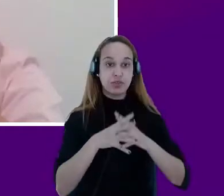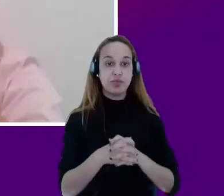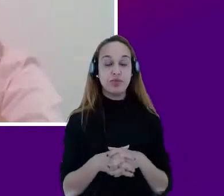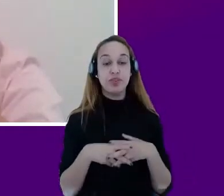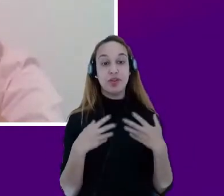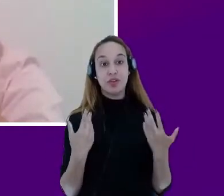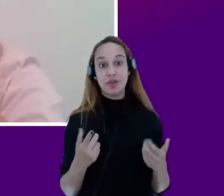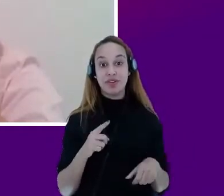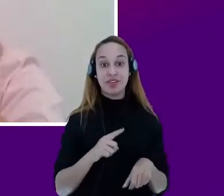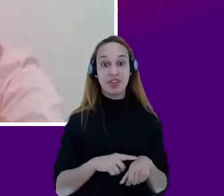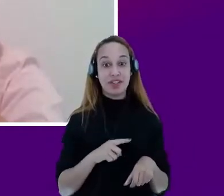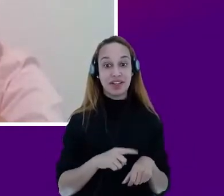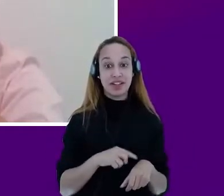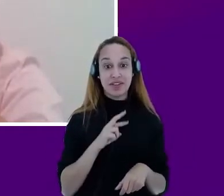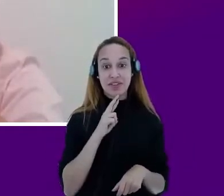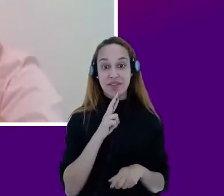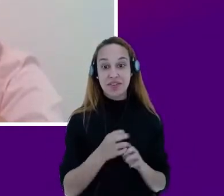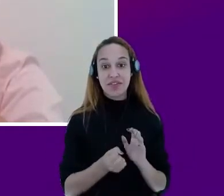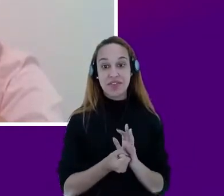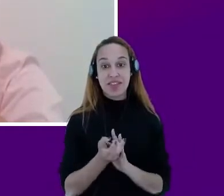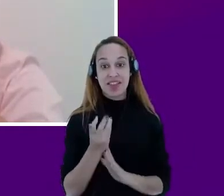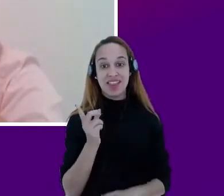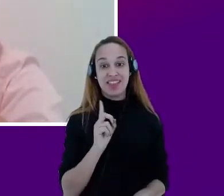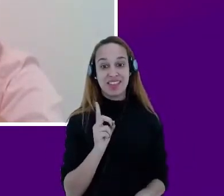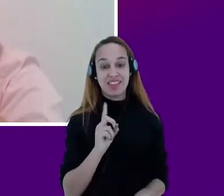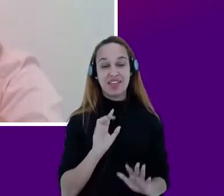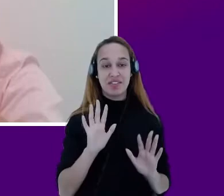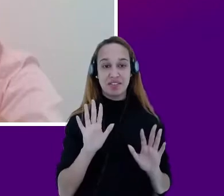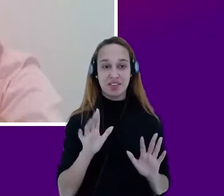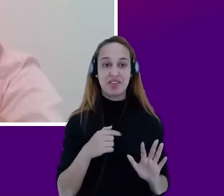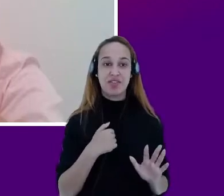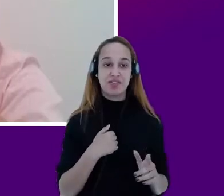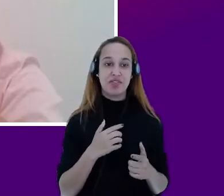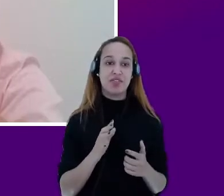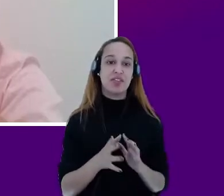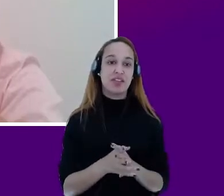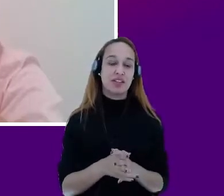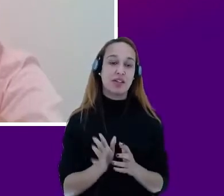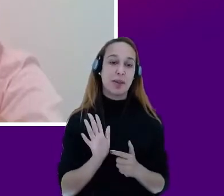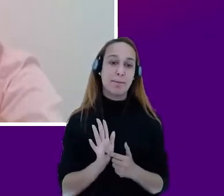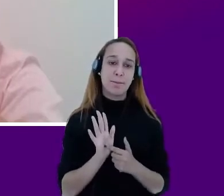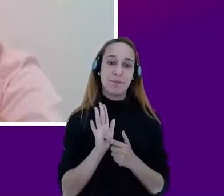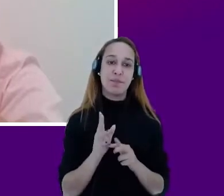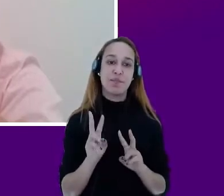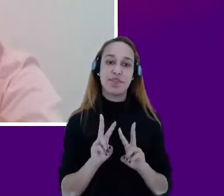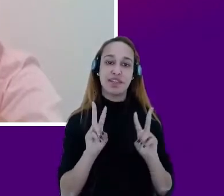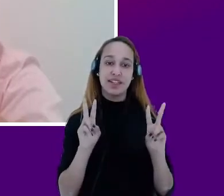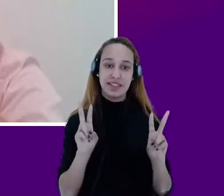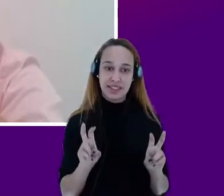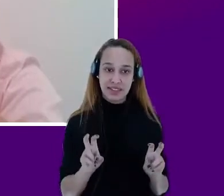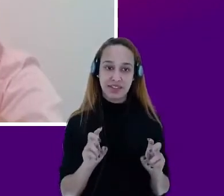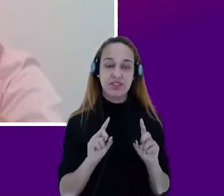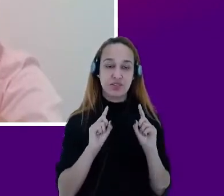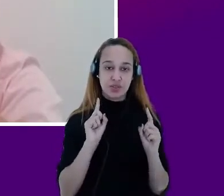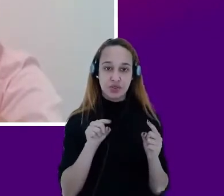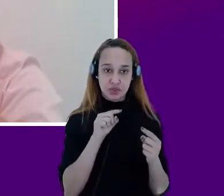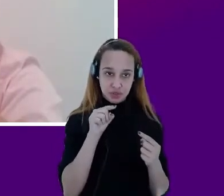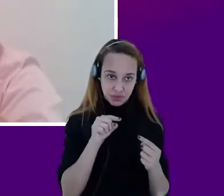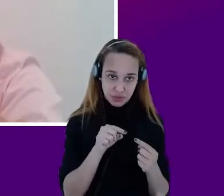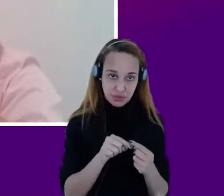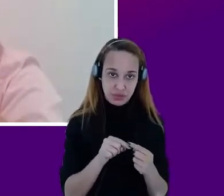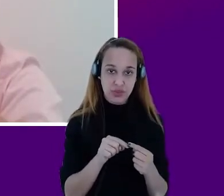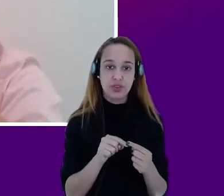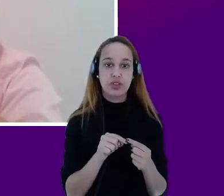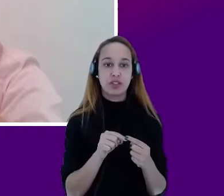responder muitas perguntas, mas eu vou trazer uma questão bastante objetiva ali,